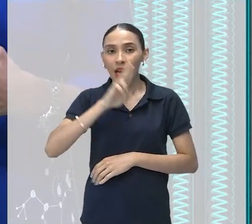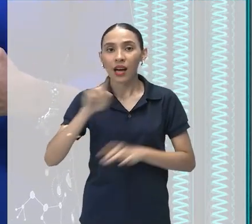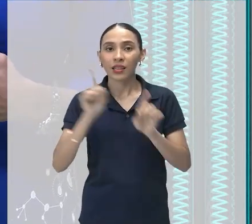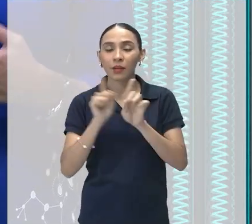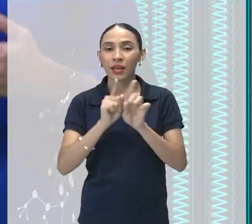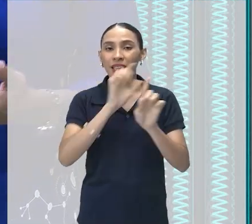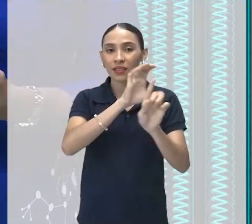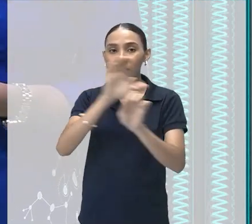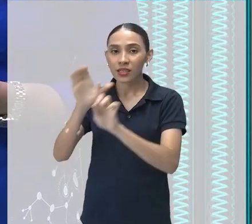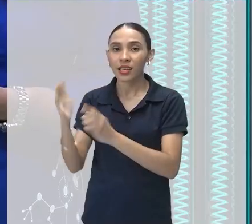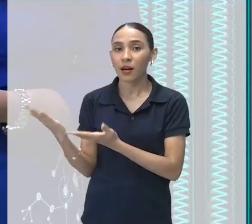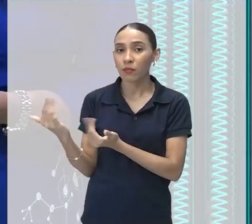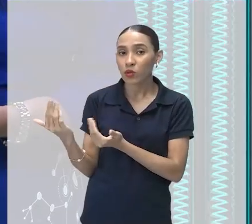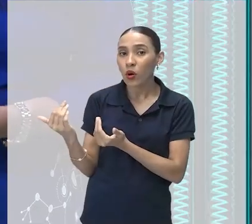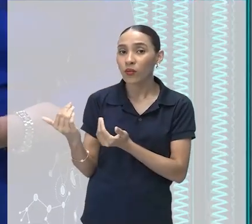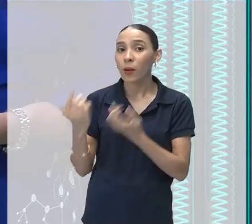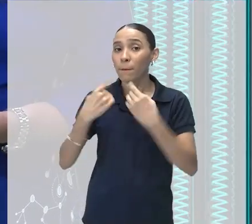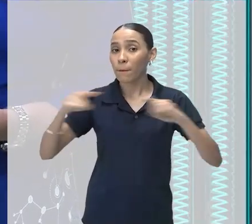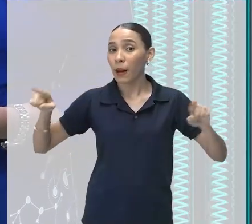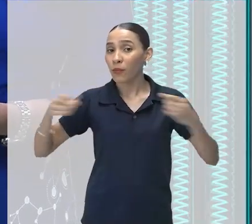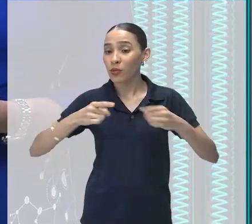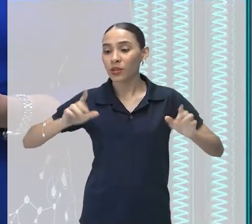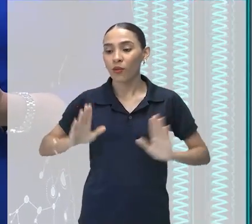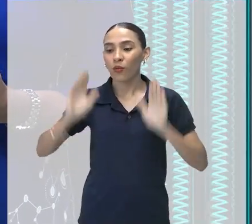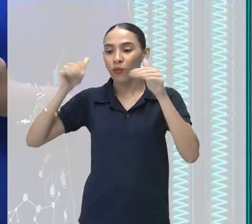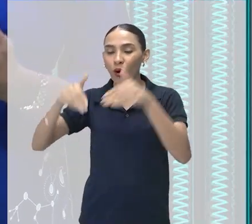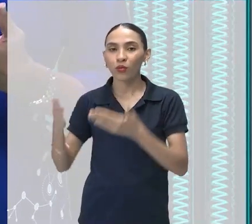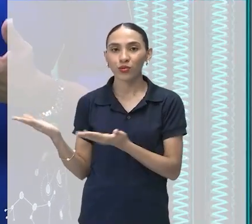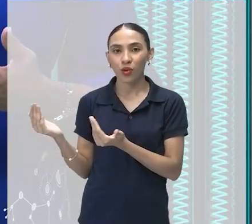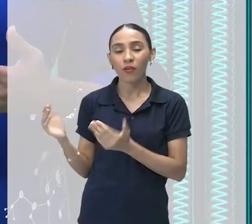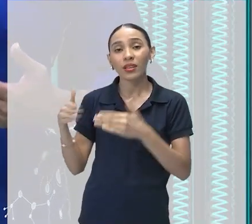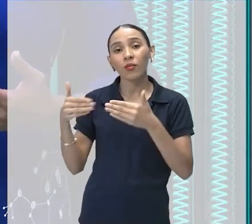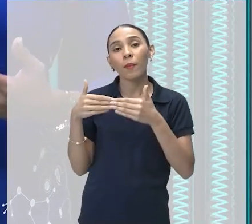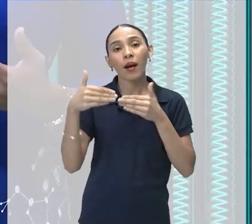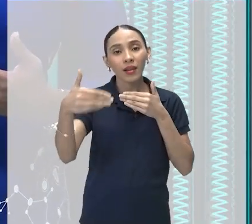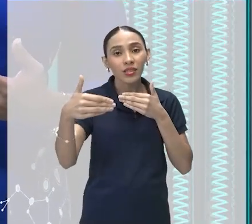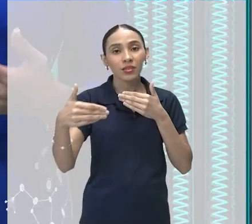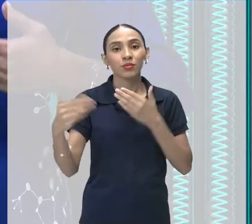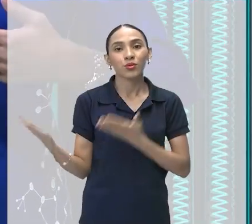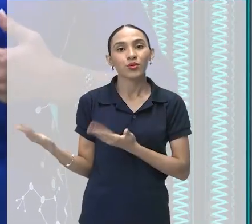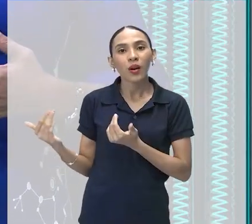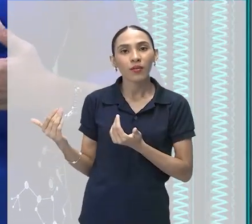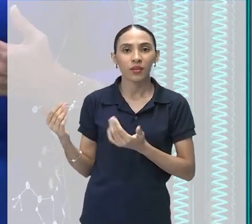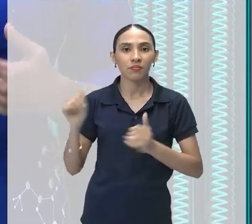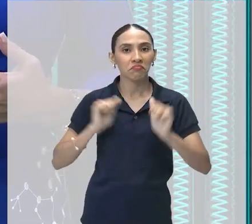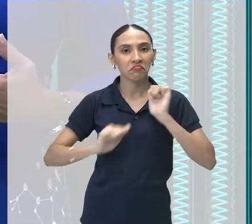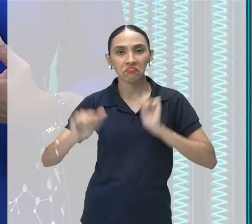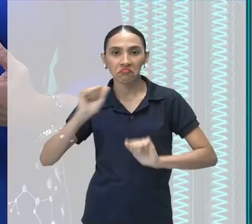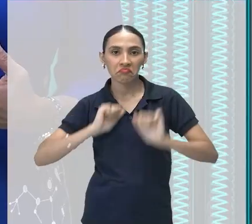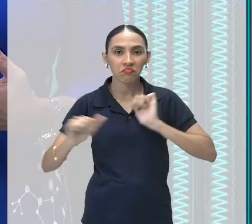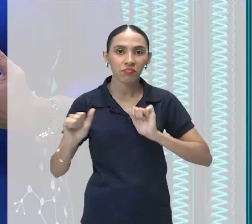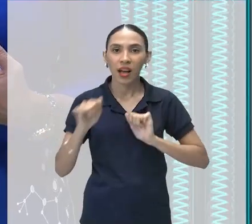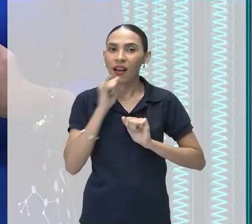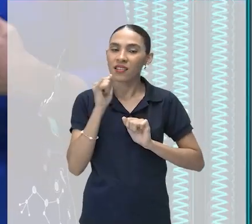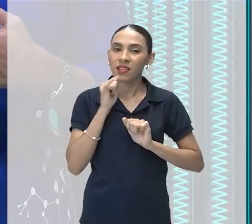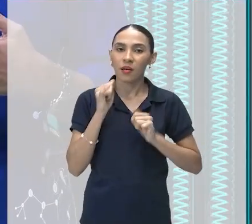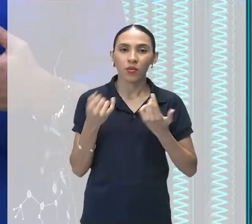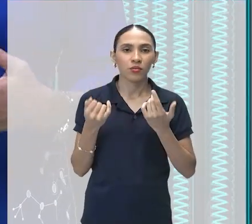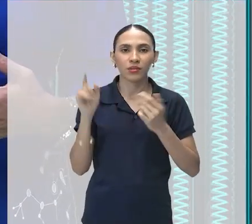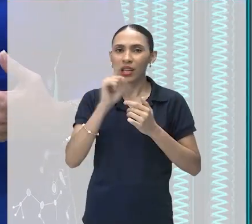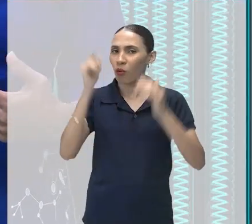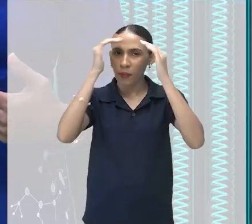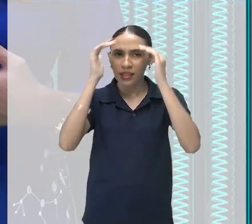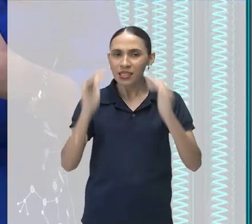os adolescentes, foram uma música feita para os adolescentes. Então, a partir daí, os adolescentes ficaram de uma forma rebelde, de